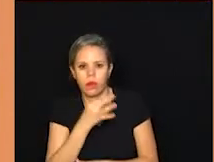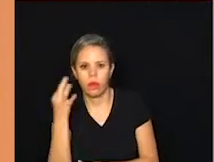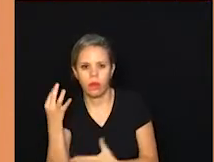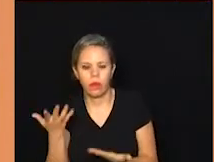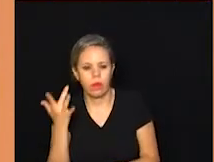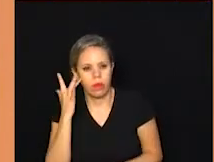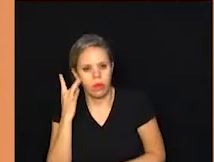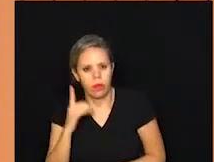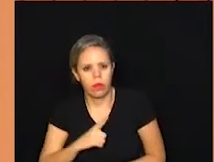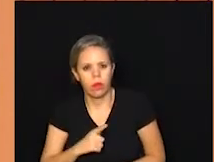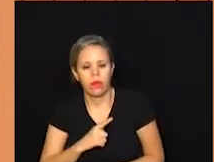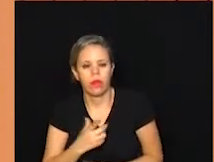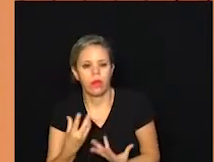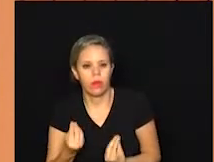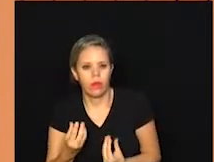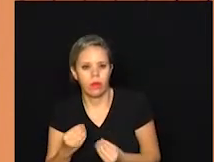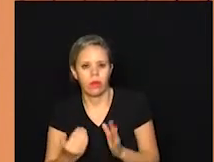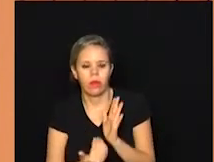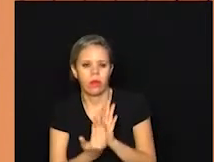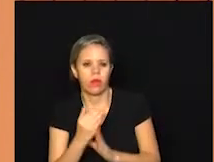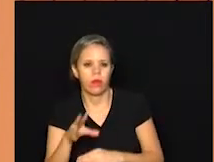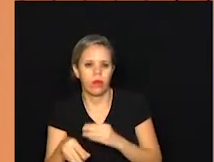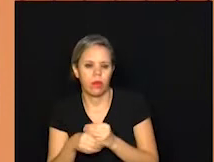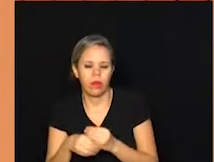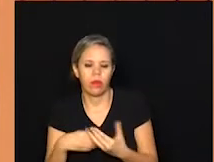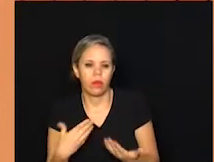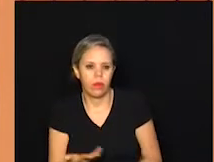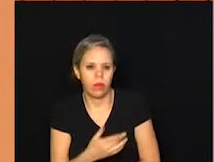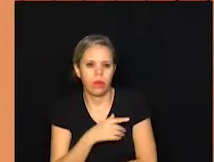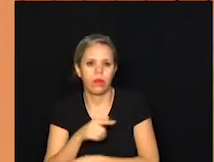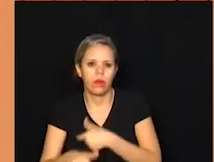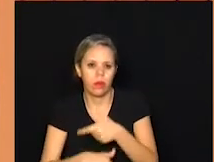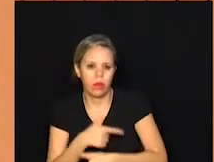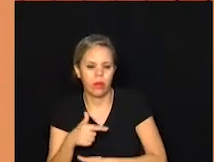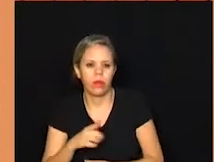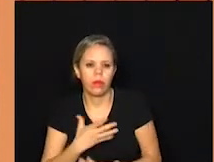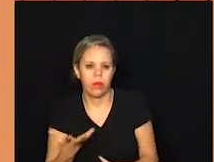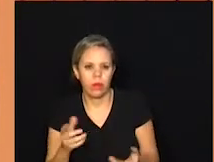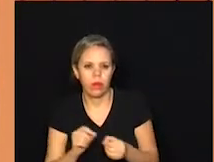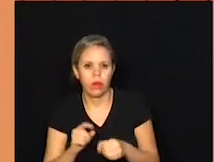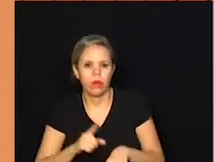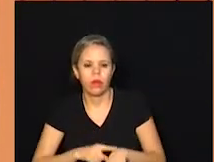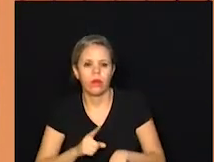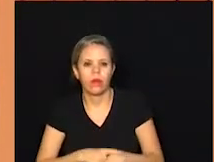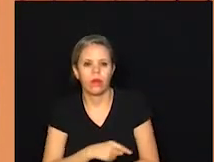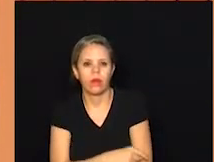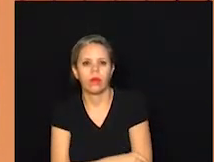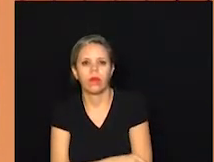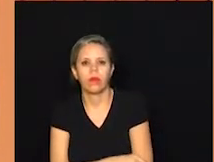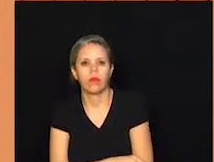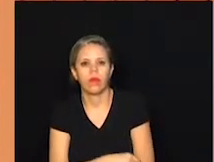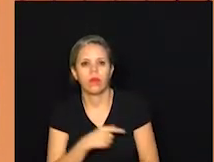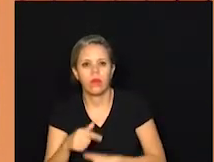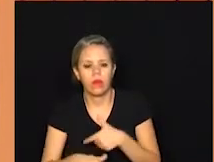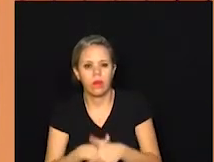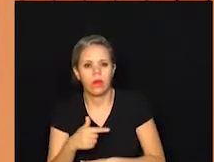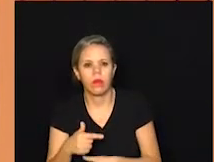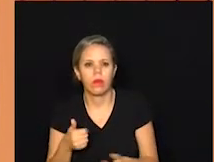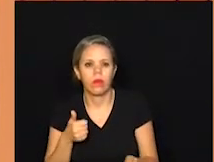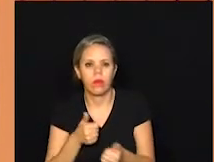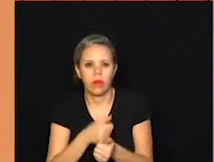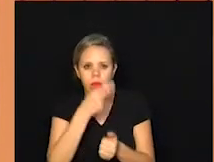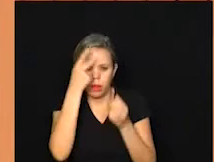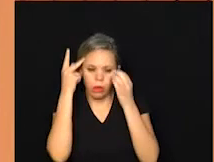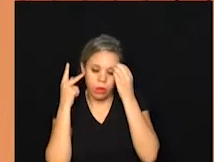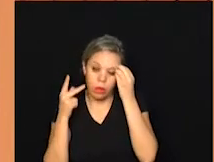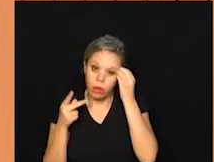a gente tem muito a crescer, a agregar e a trabalhar. O que a gente quer fazer nesse momento é trabalhar, é aproximar as